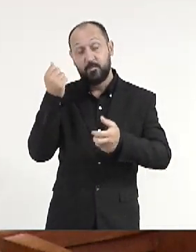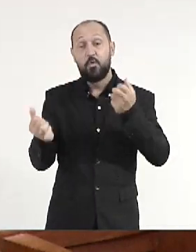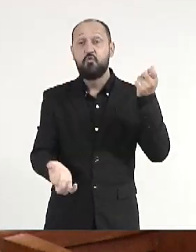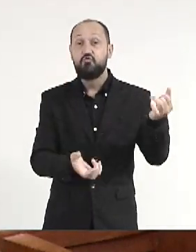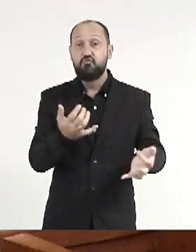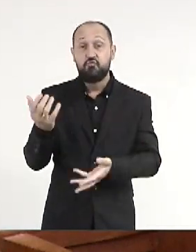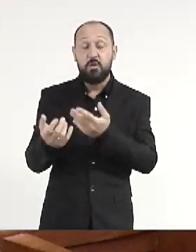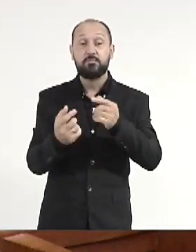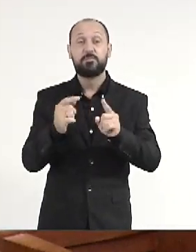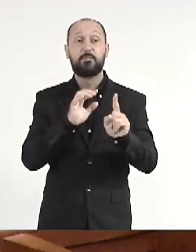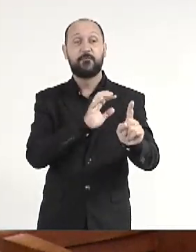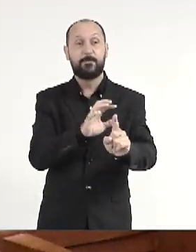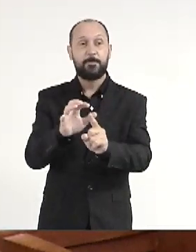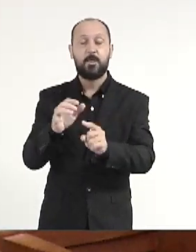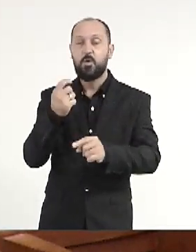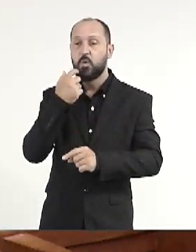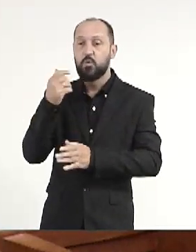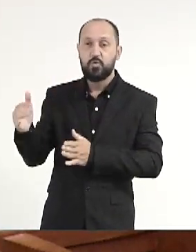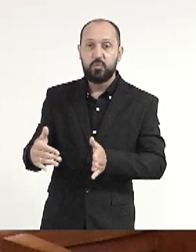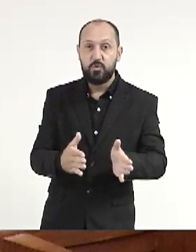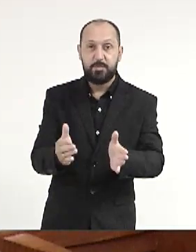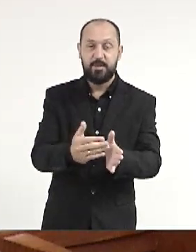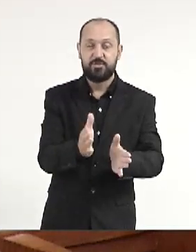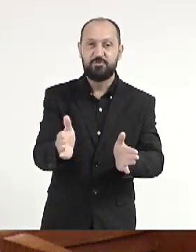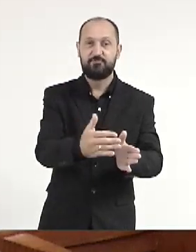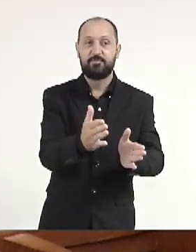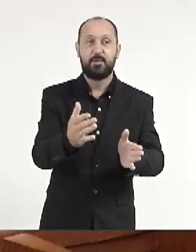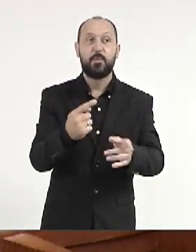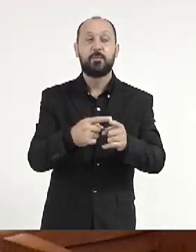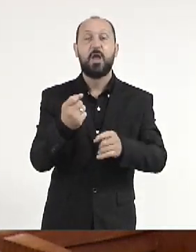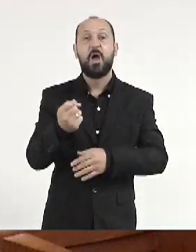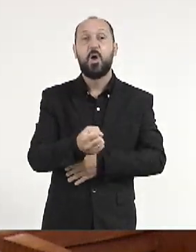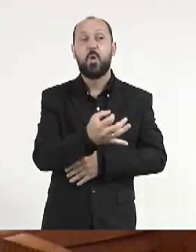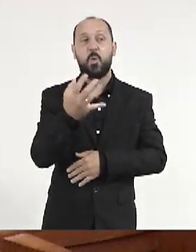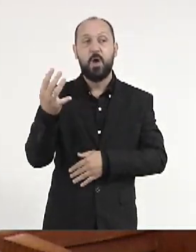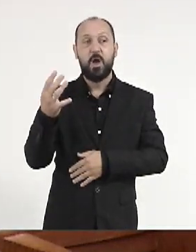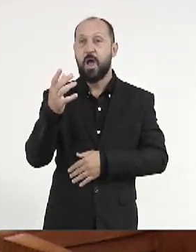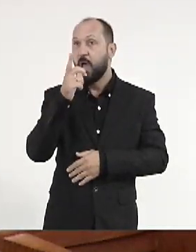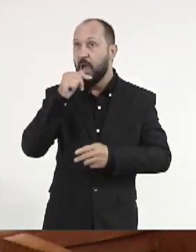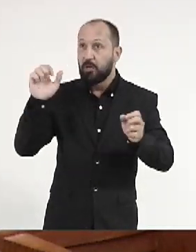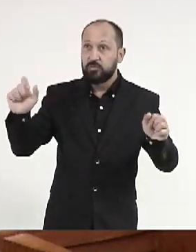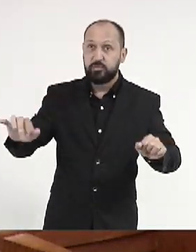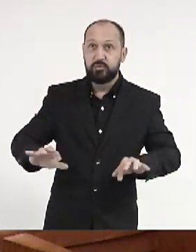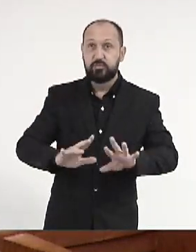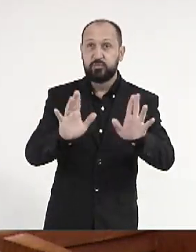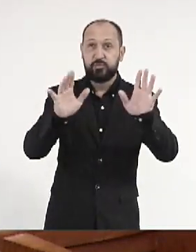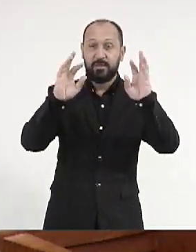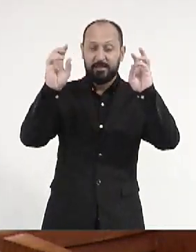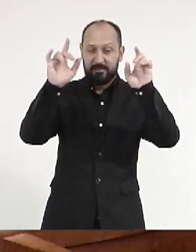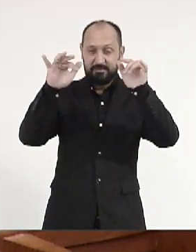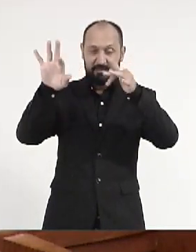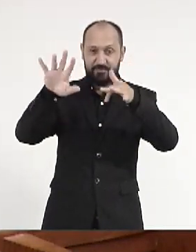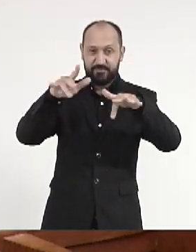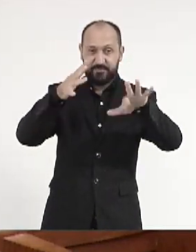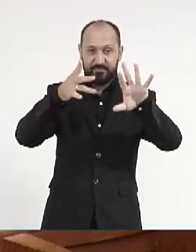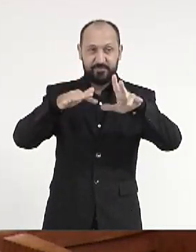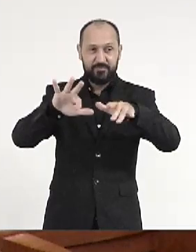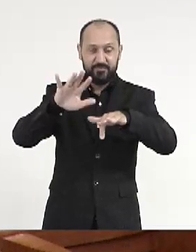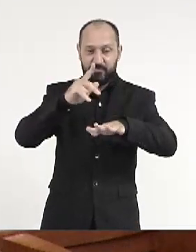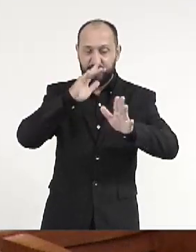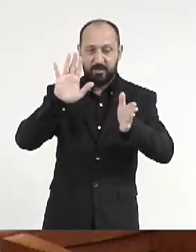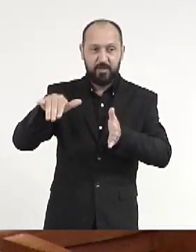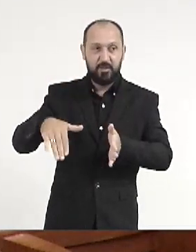também atingiu os peixes que estão no rio, porque a quantidade de fumaça, de cinzas que caíram no